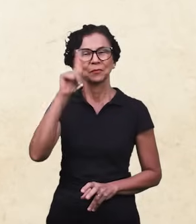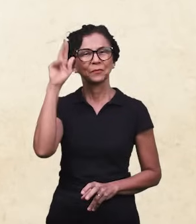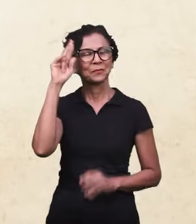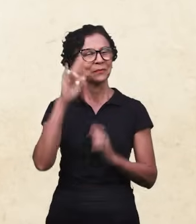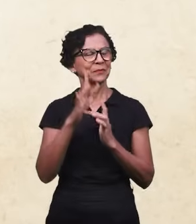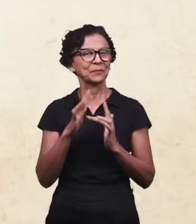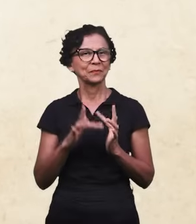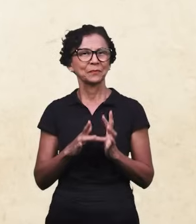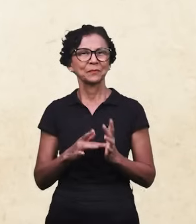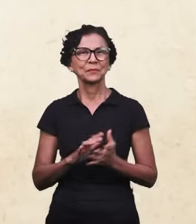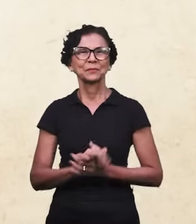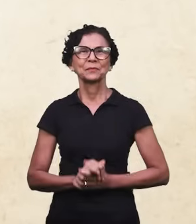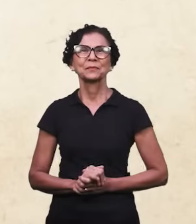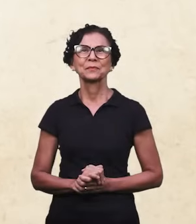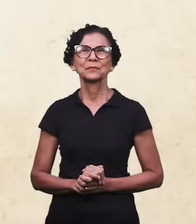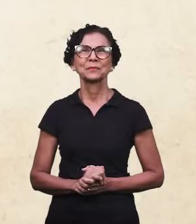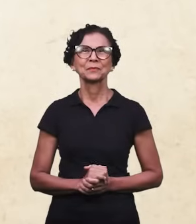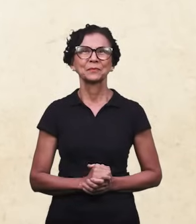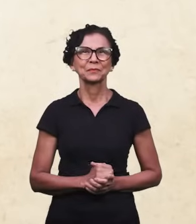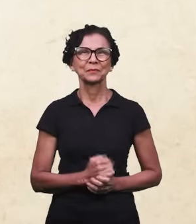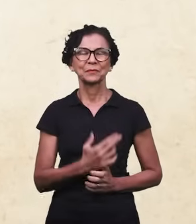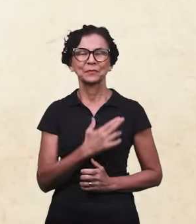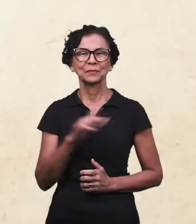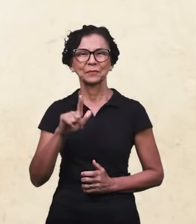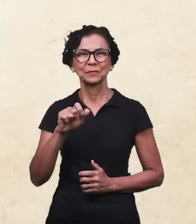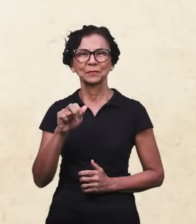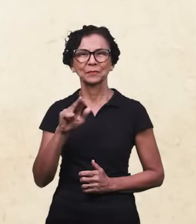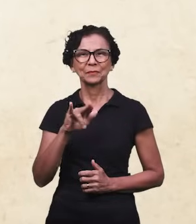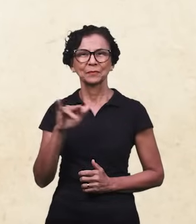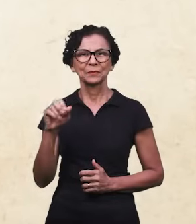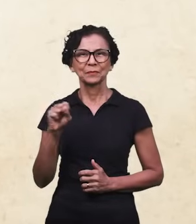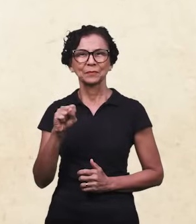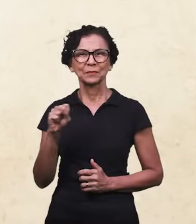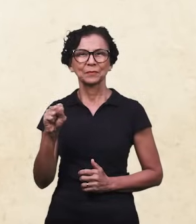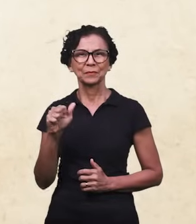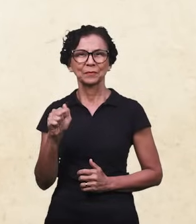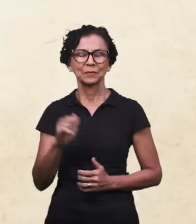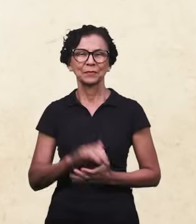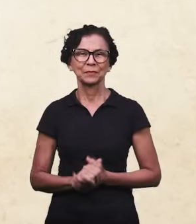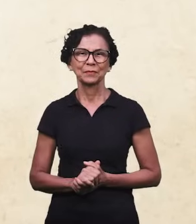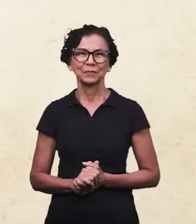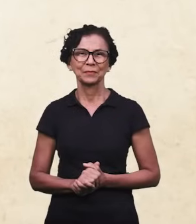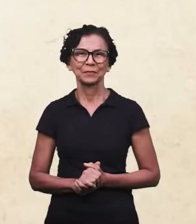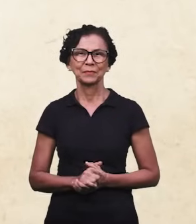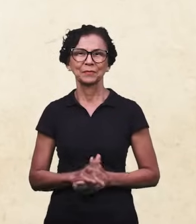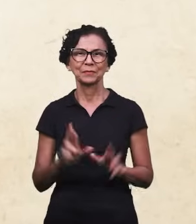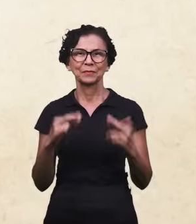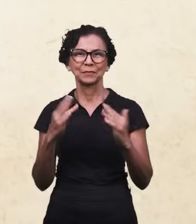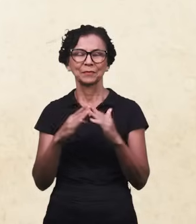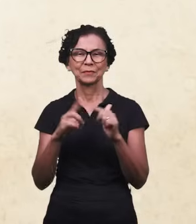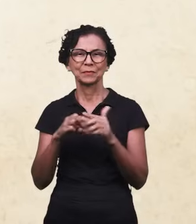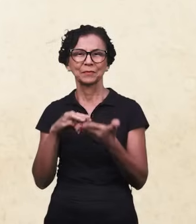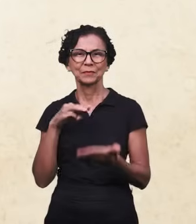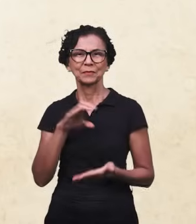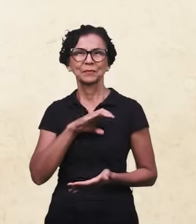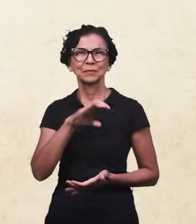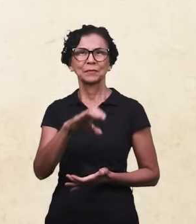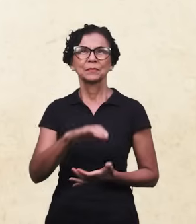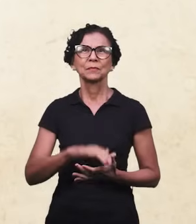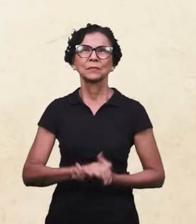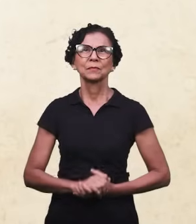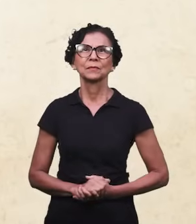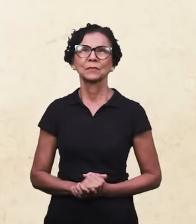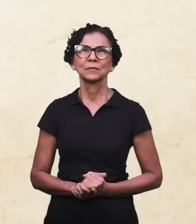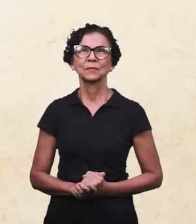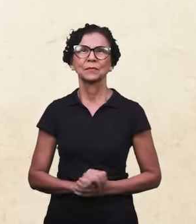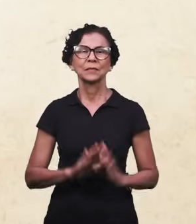A paz do Senhor Jesus. Meu nome é Larissa Costa, sou da igreja de Waterloo, no Canadá, do ministério do pastor Cesário Souza. A minha pergunta é, como dar um